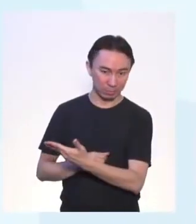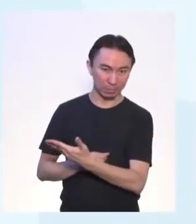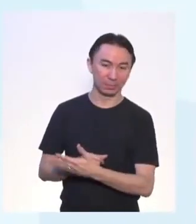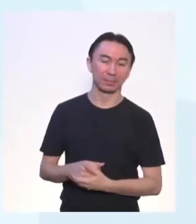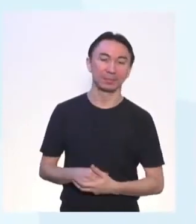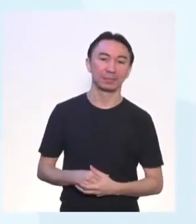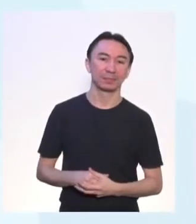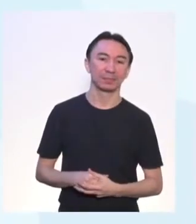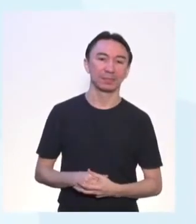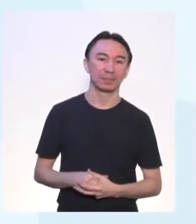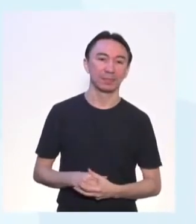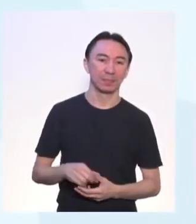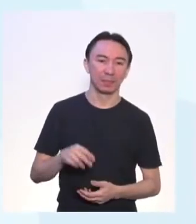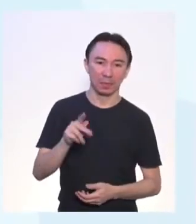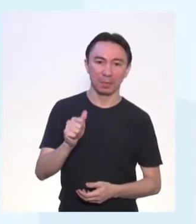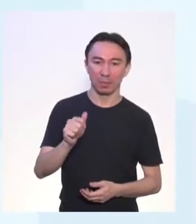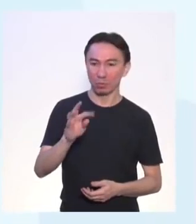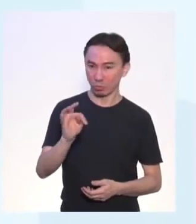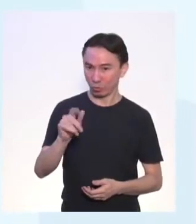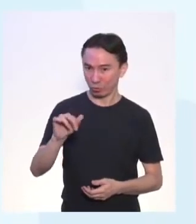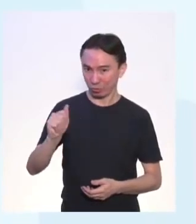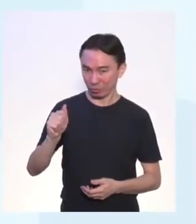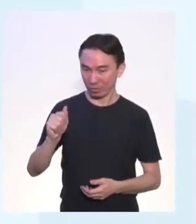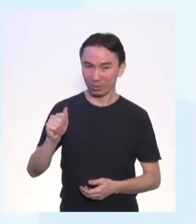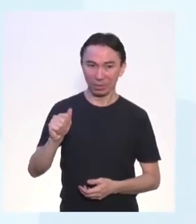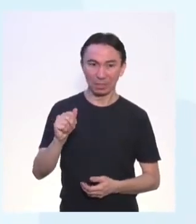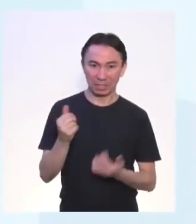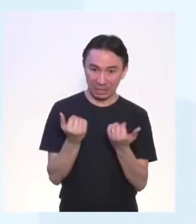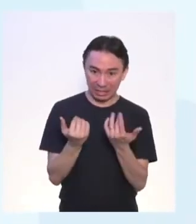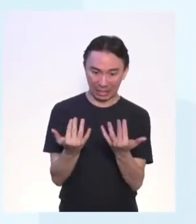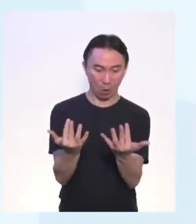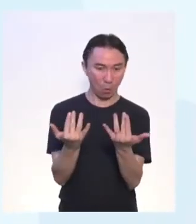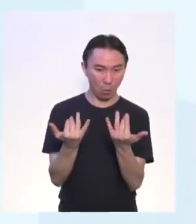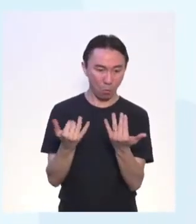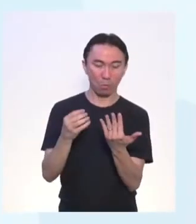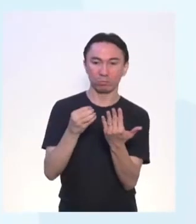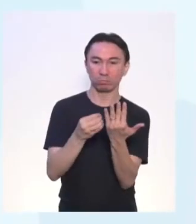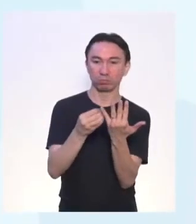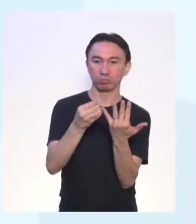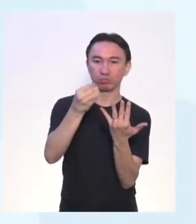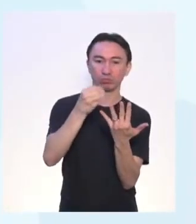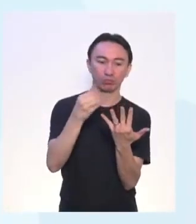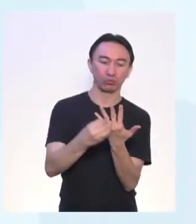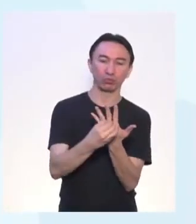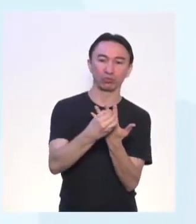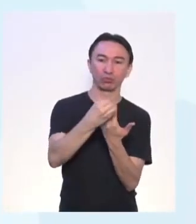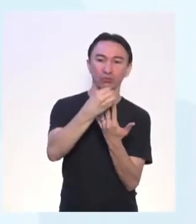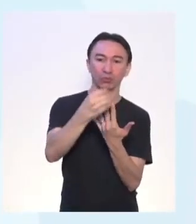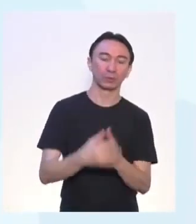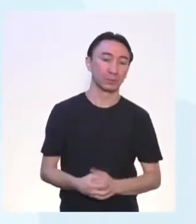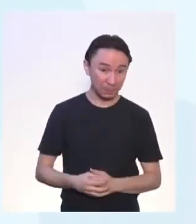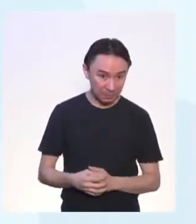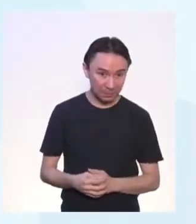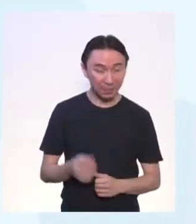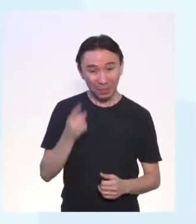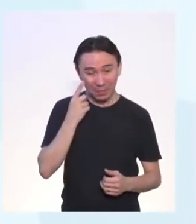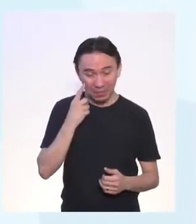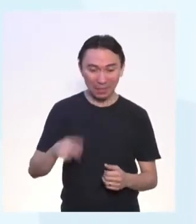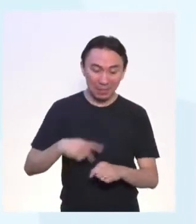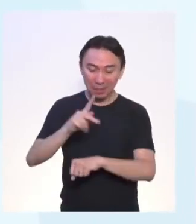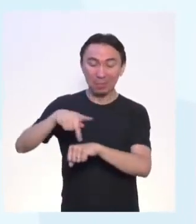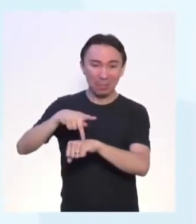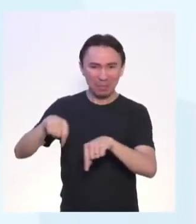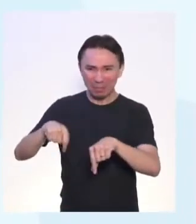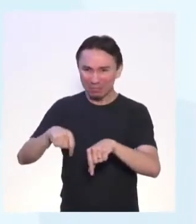Florianópolis. Ok? Observe como dentro do nosso país, como temos aí uma variedade